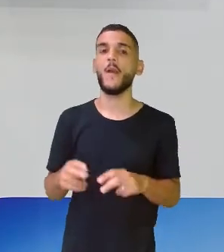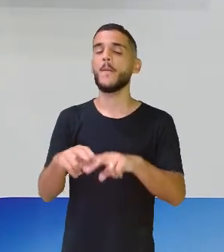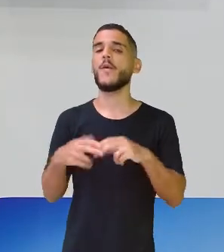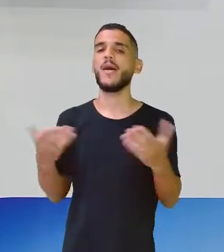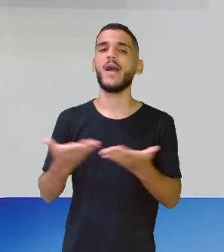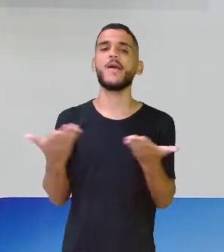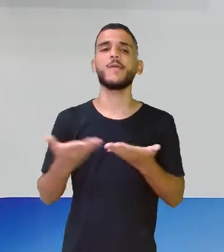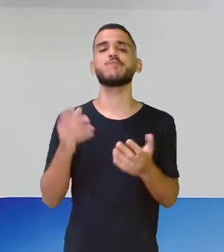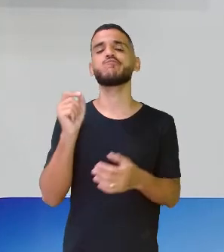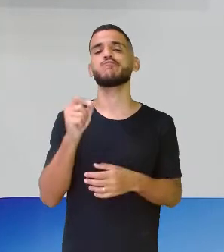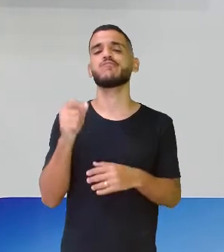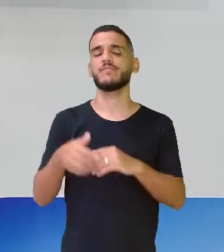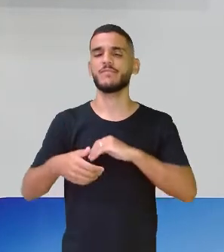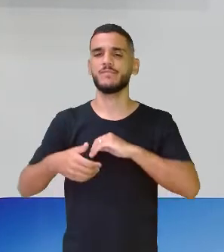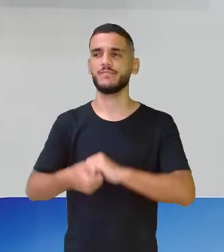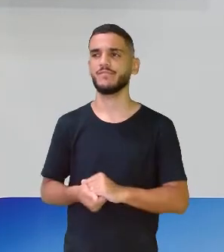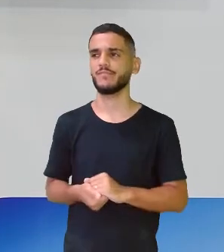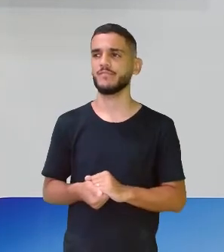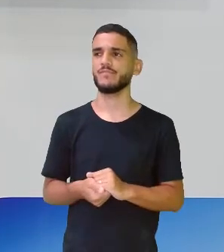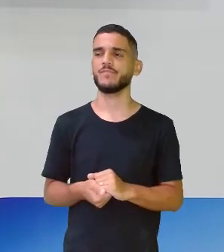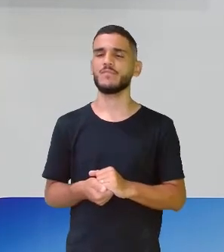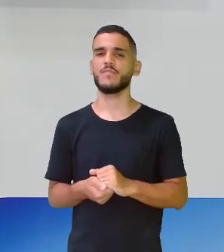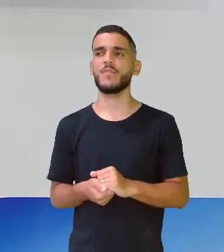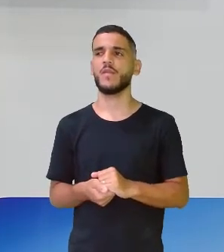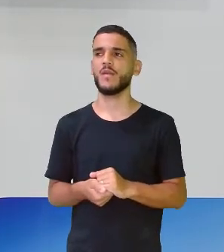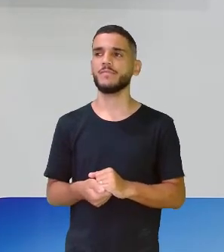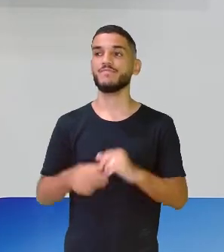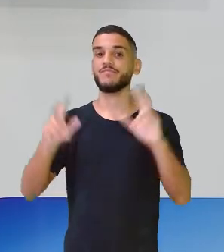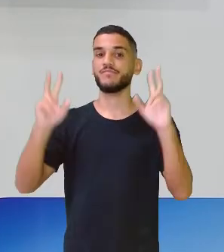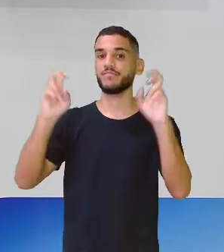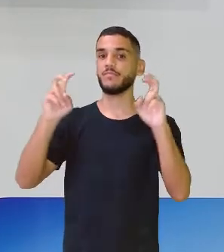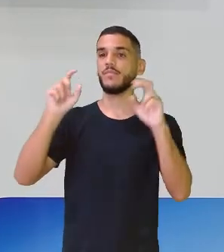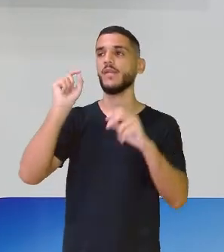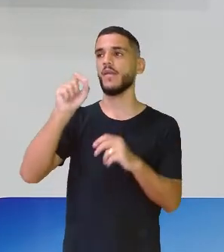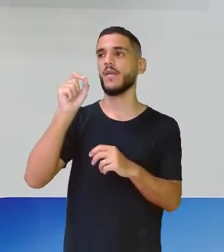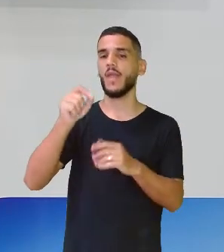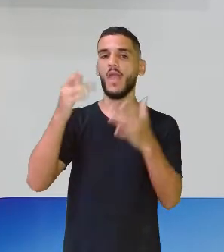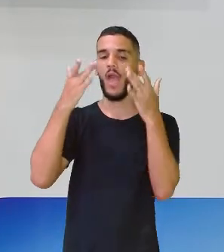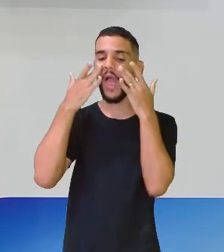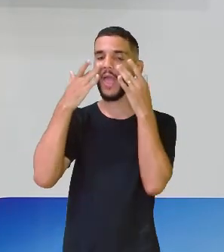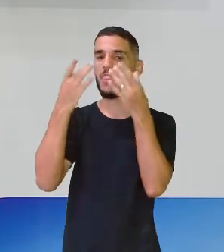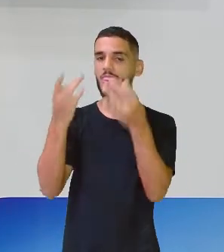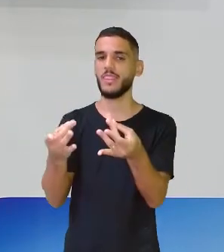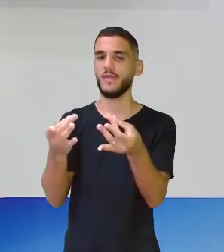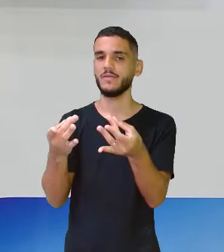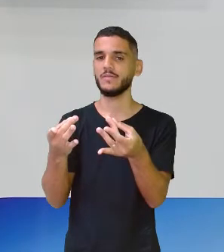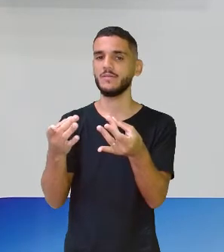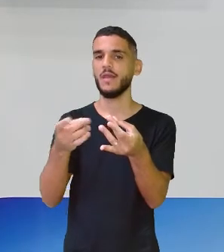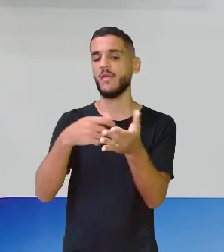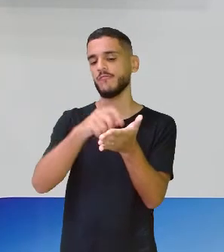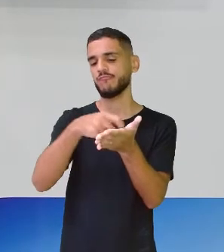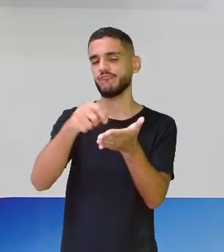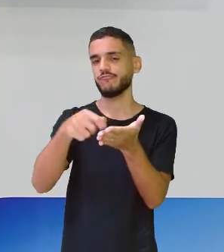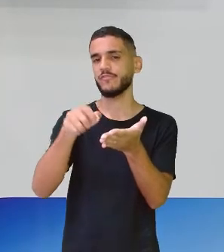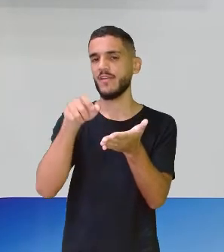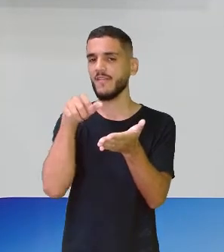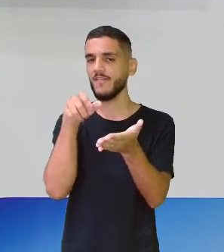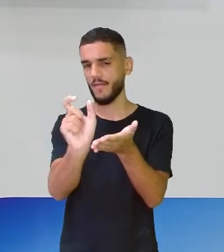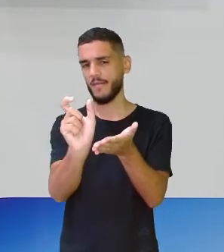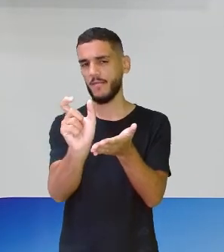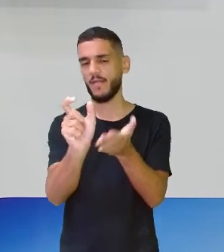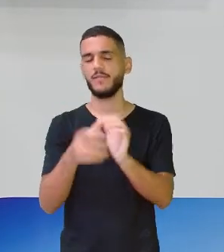agora nós vamos falar o quê? A aula de hoje é atenção ao escrever as palavras. E aí a gente vai pensar um